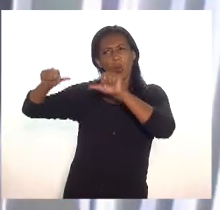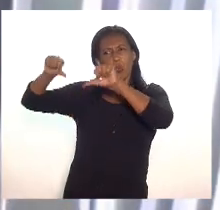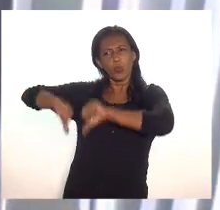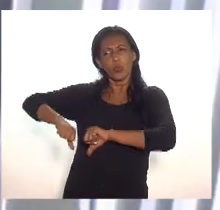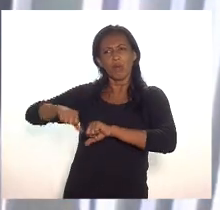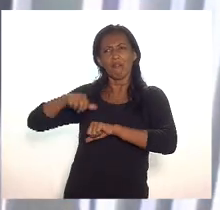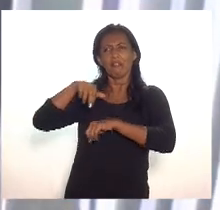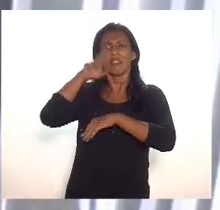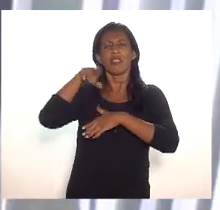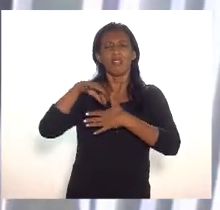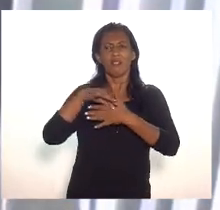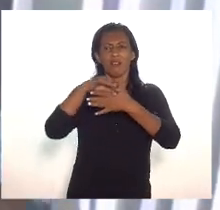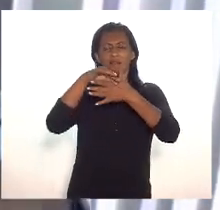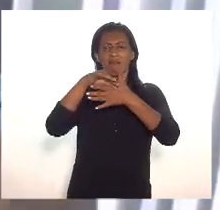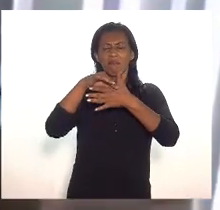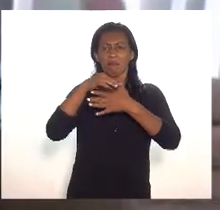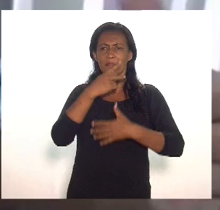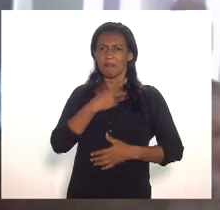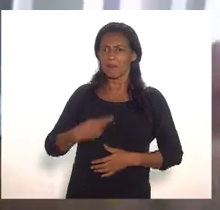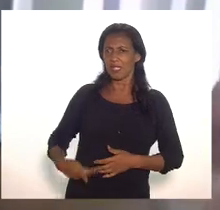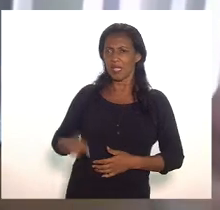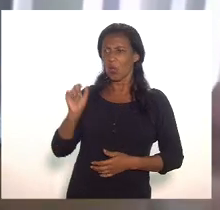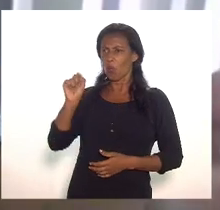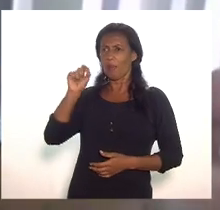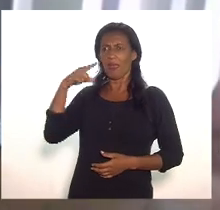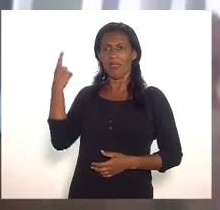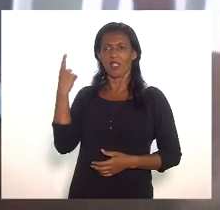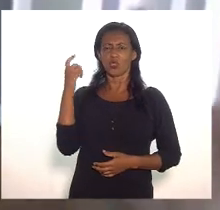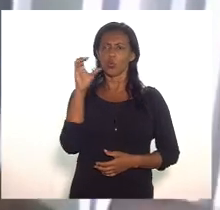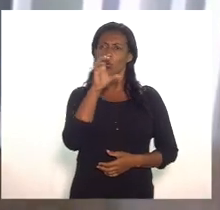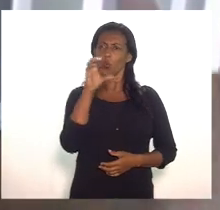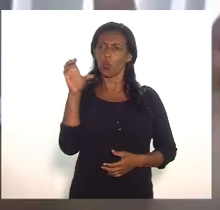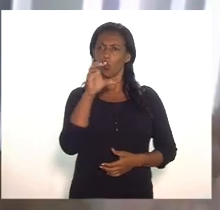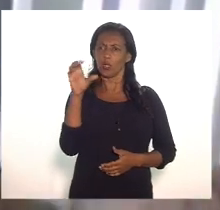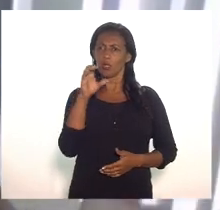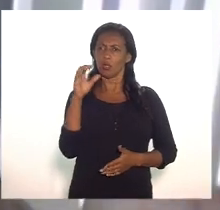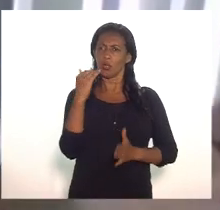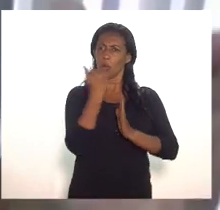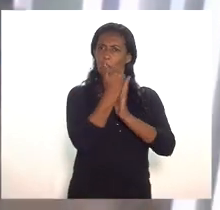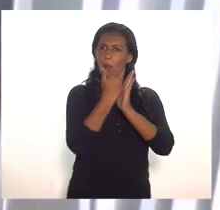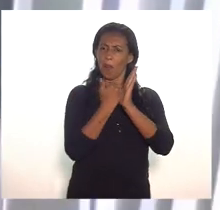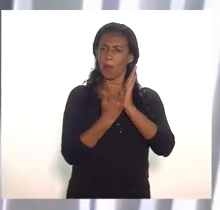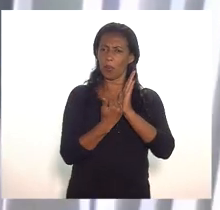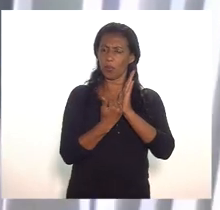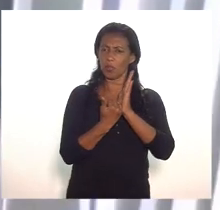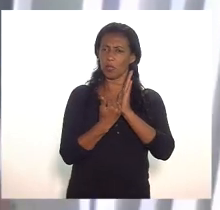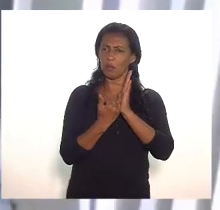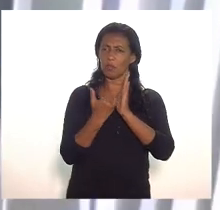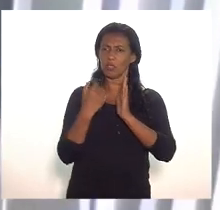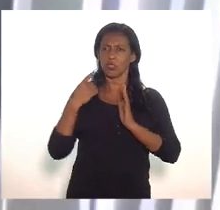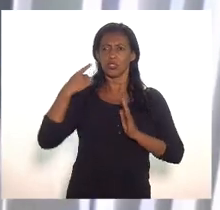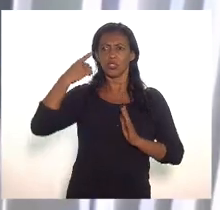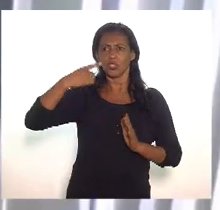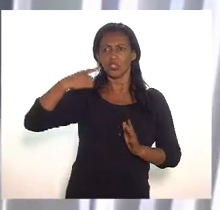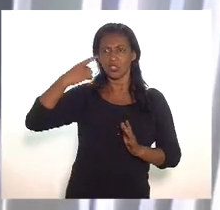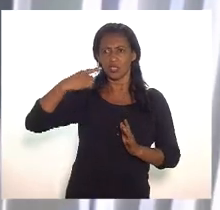CAPES é uma ex-coordenadora de um programa de pós-graduação da área de Direito que